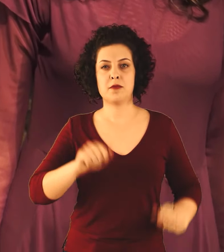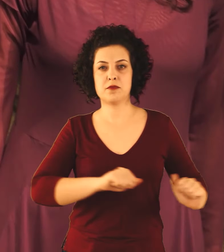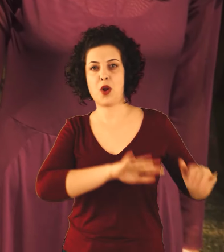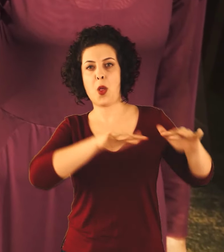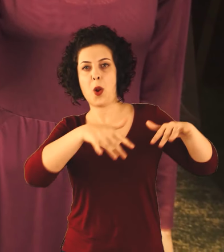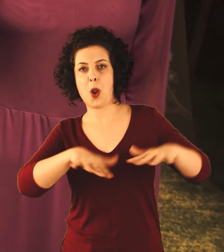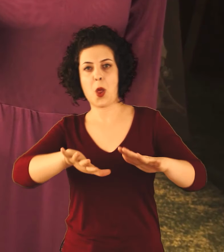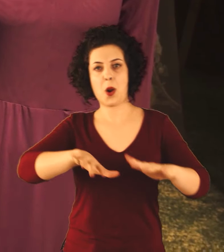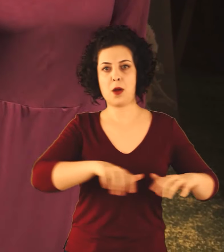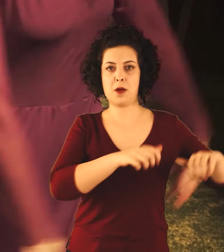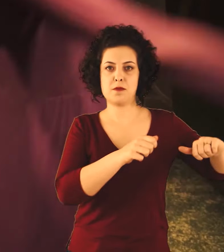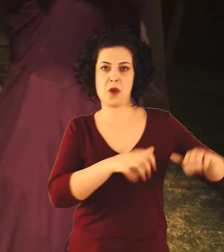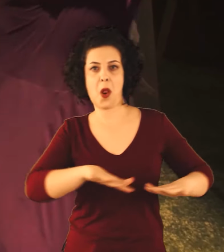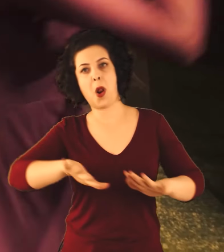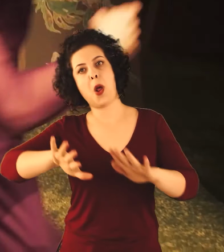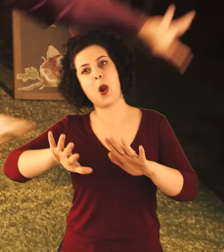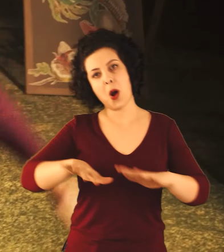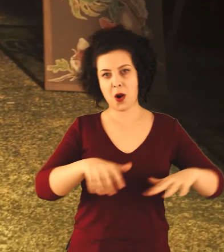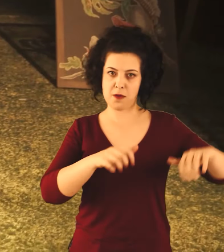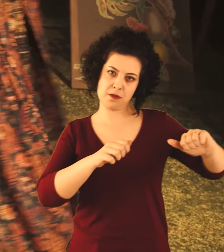onda que chacoalha a embarcação.